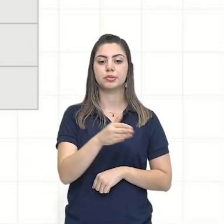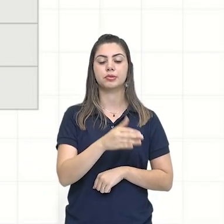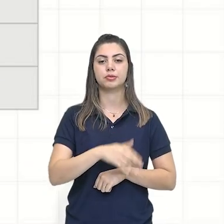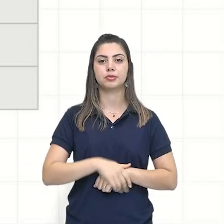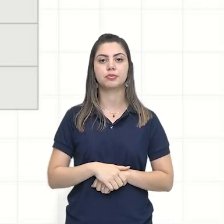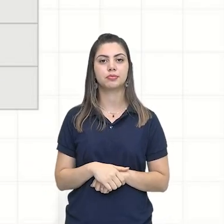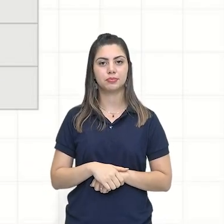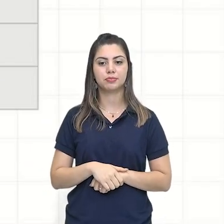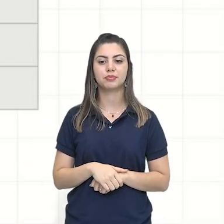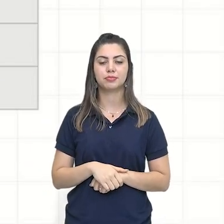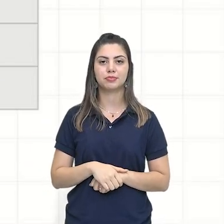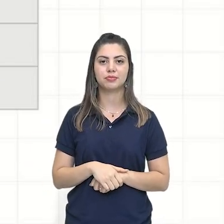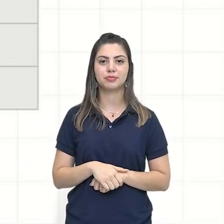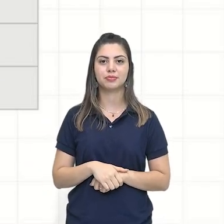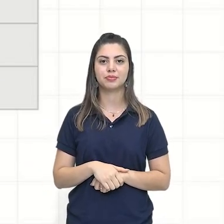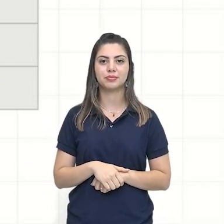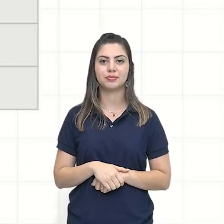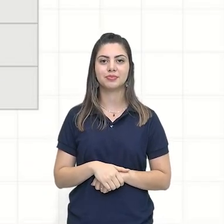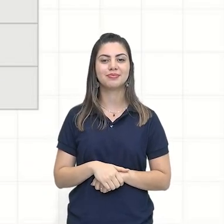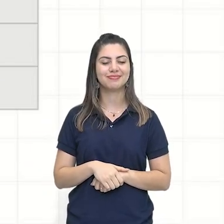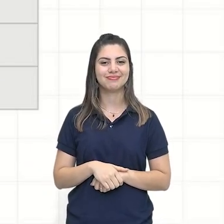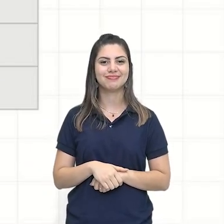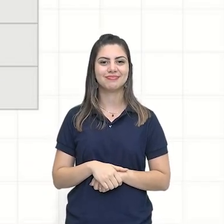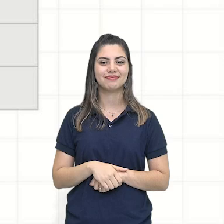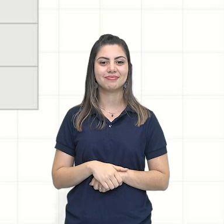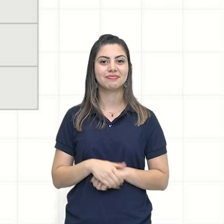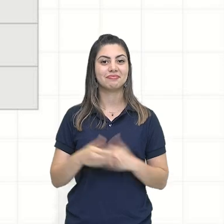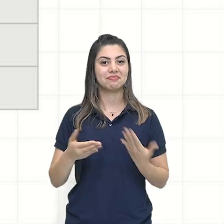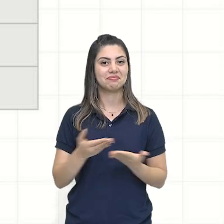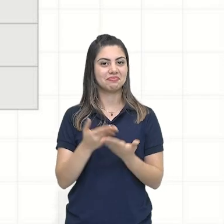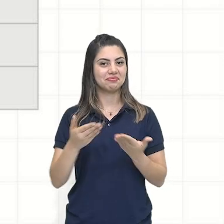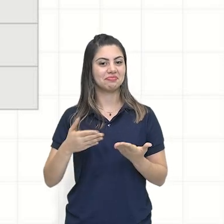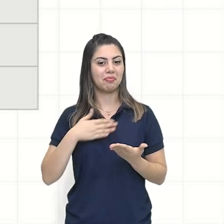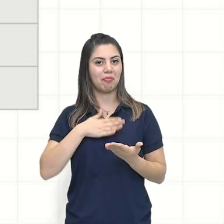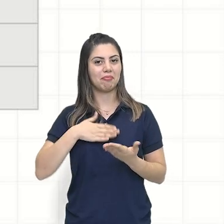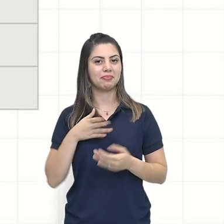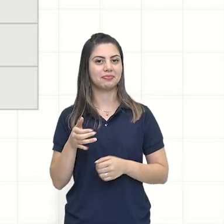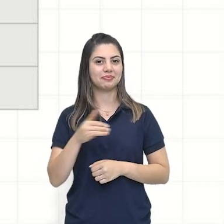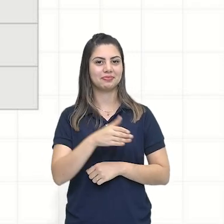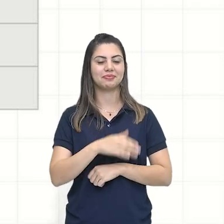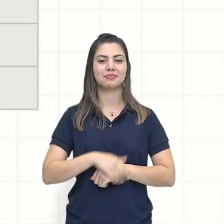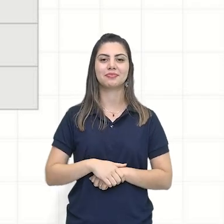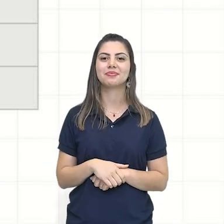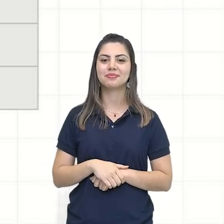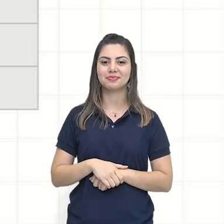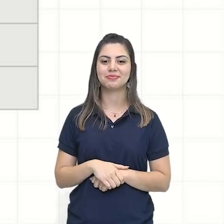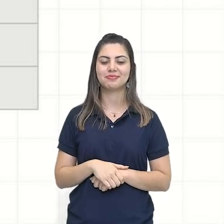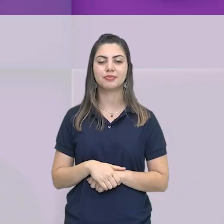preferência por peixe. O pessoal é chegado no jaraqui. Muito bem.